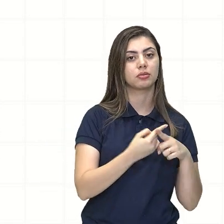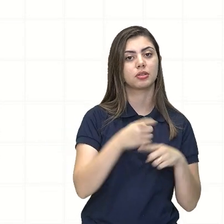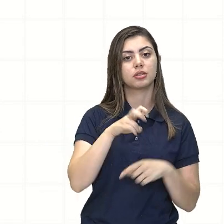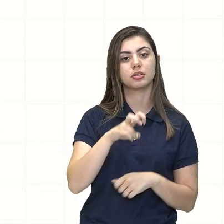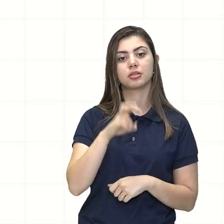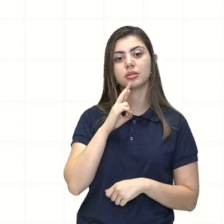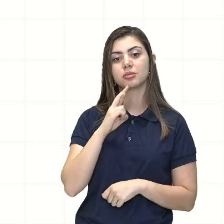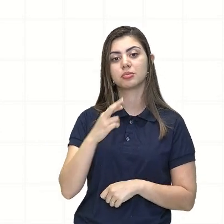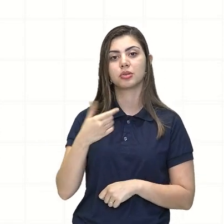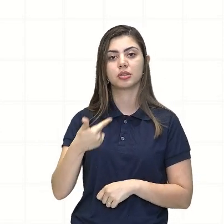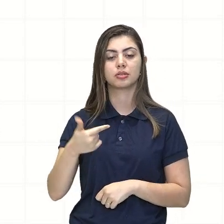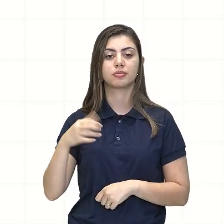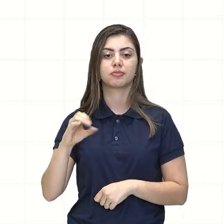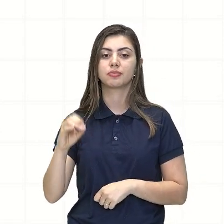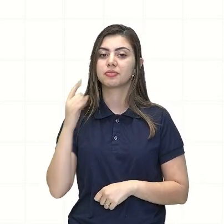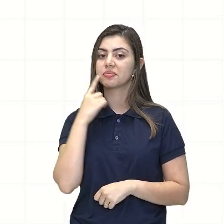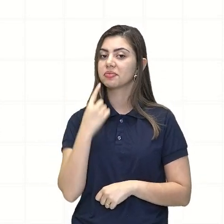5,